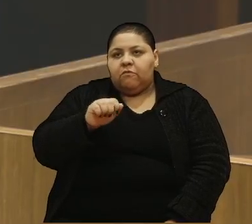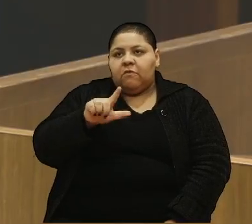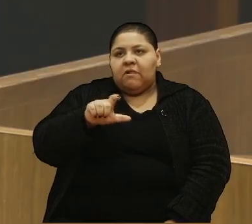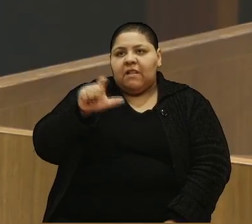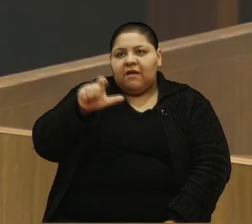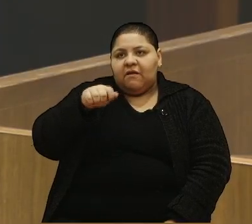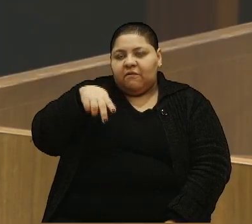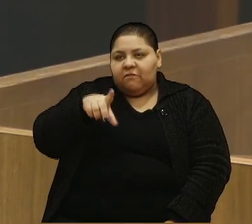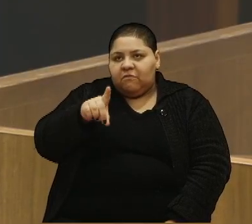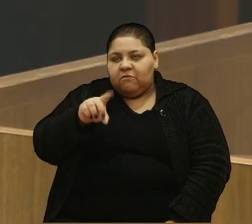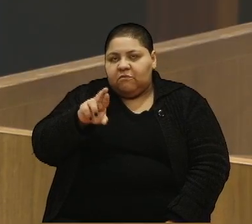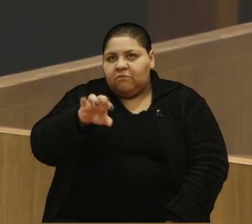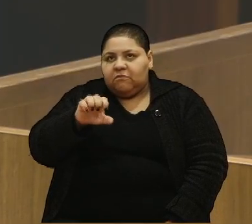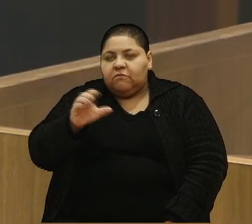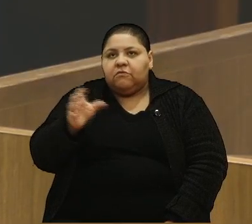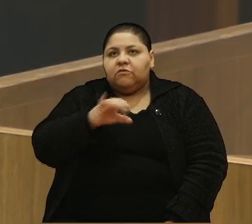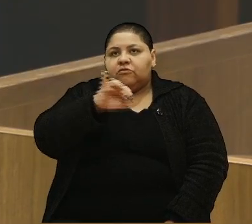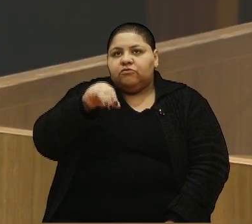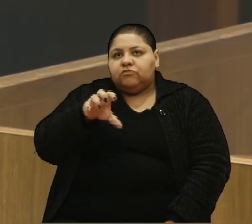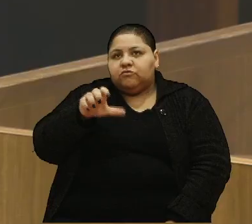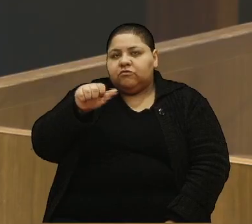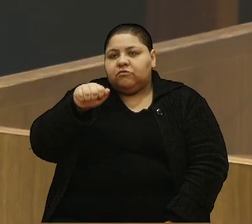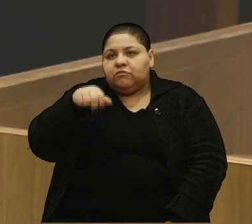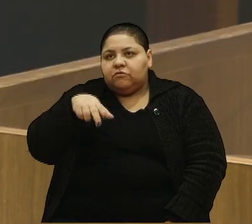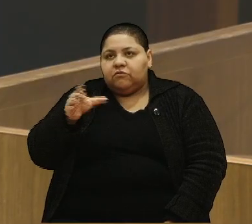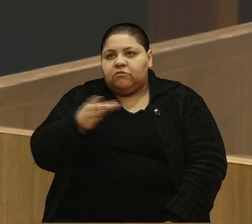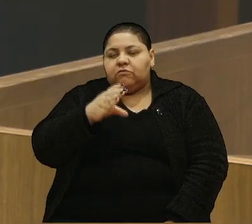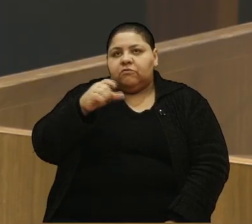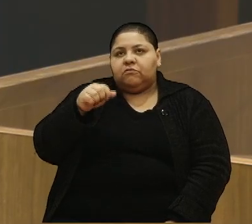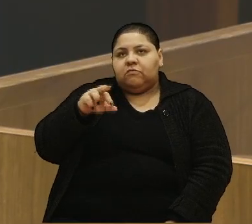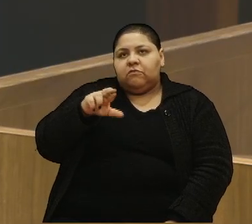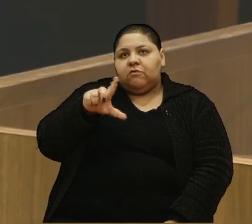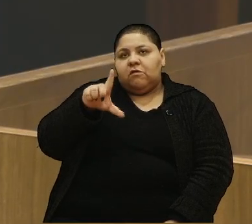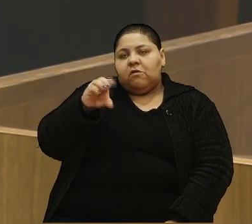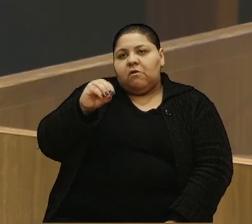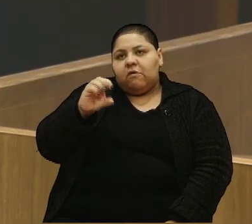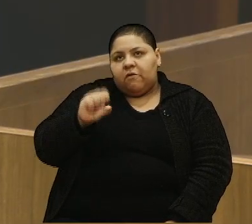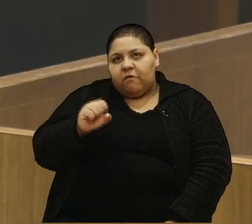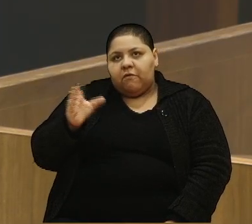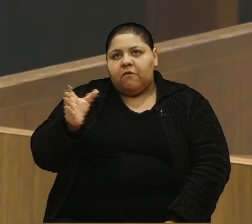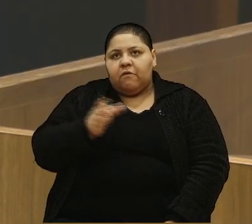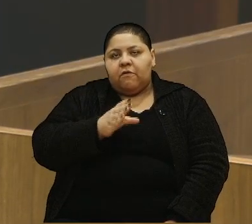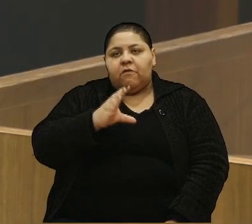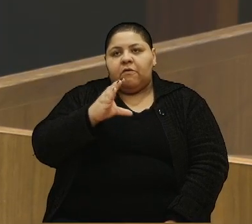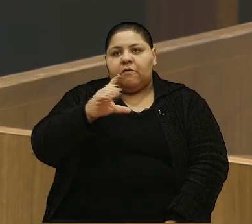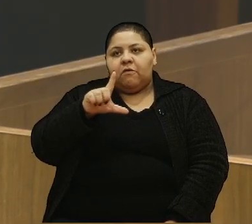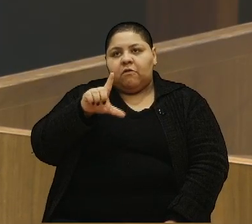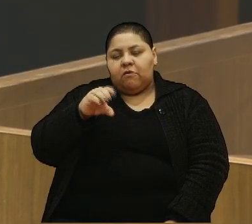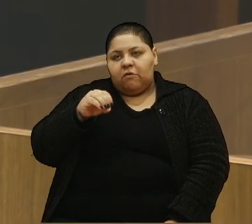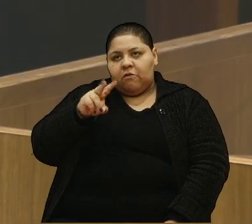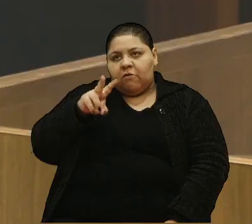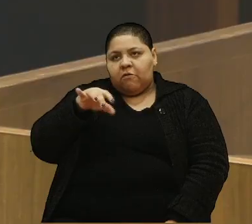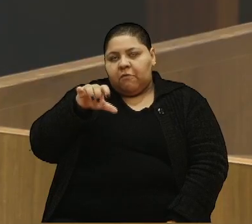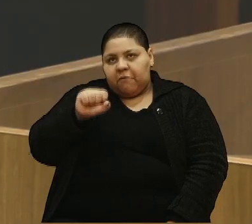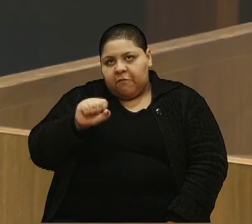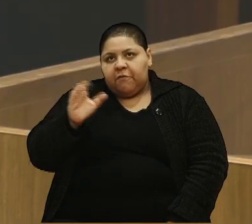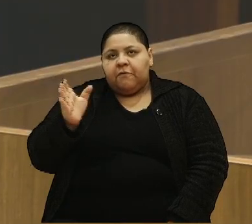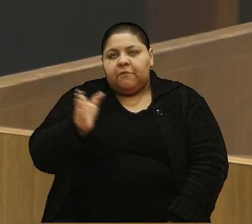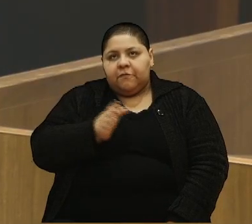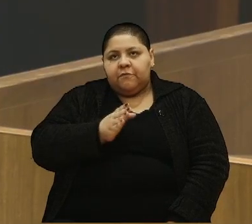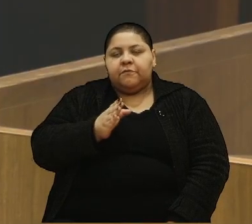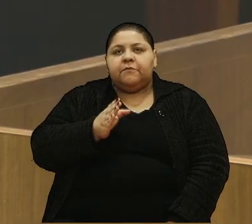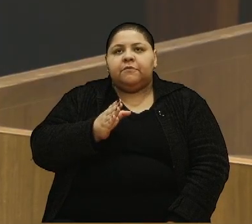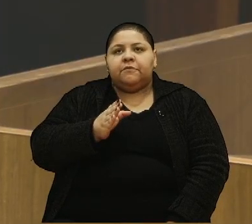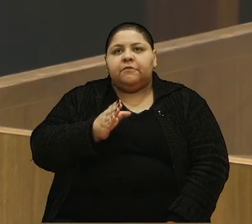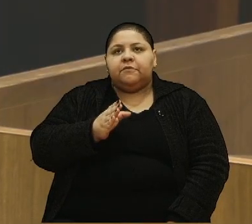Galina, o Jean Carlos Maggi, o Carlos Alexandre dos Reis das Neves, o Clóvis Cristiano Oliveira